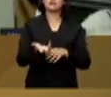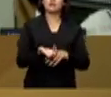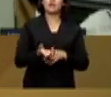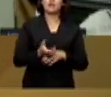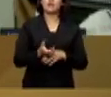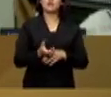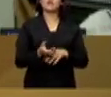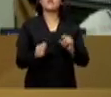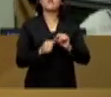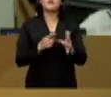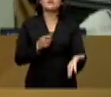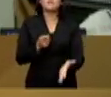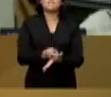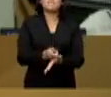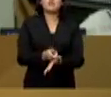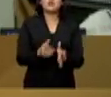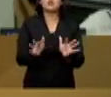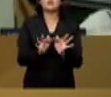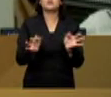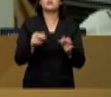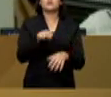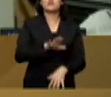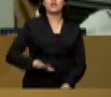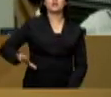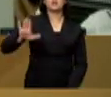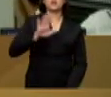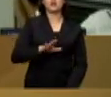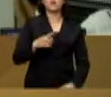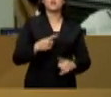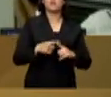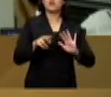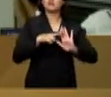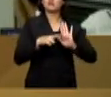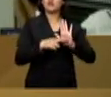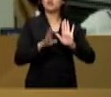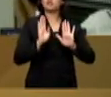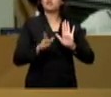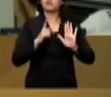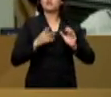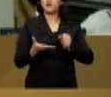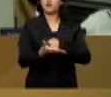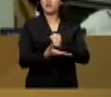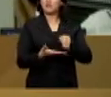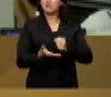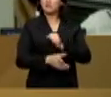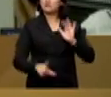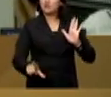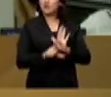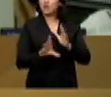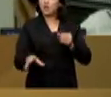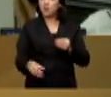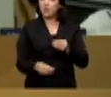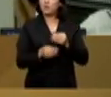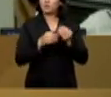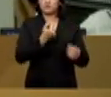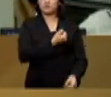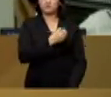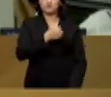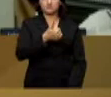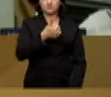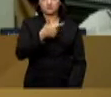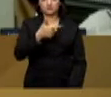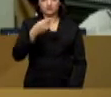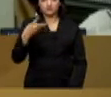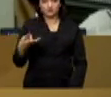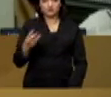Simples Nacional, uma vez que seu fundamento normativo encontra respaldo na própria Lei Complementar número 123